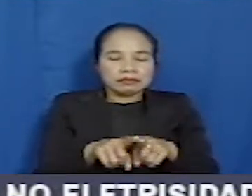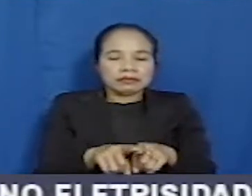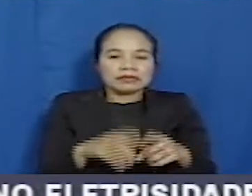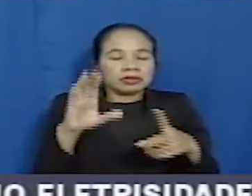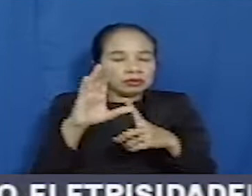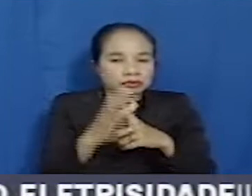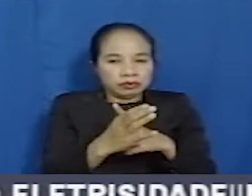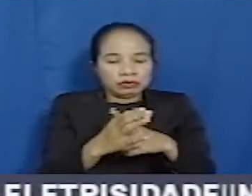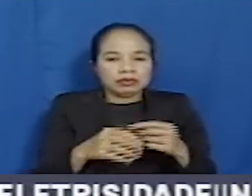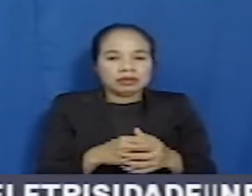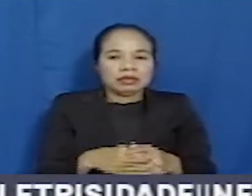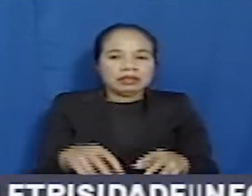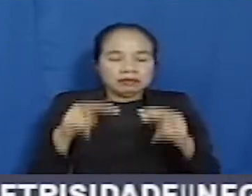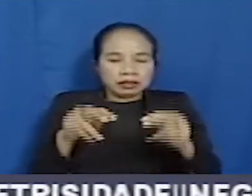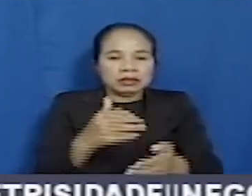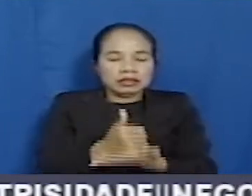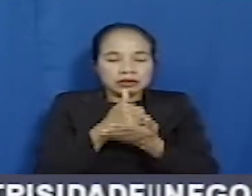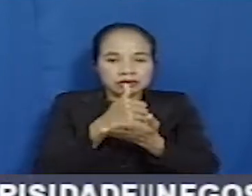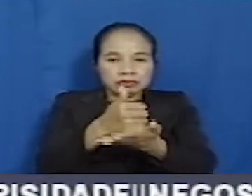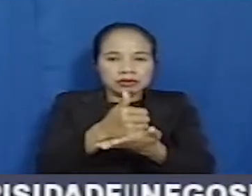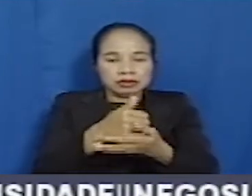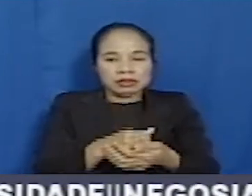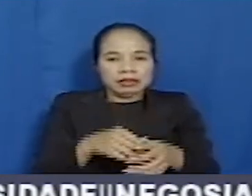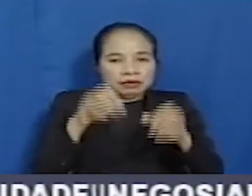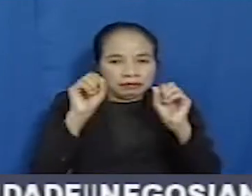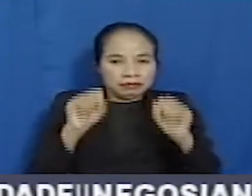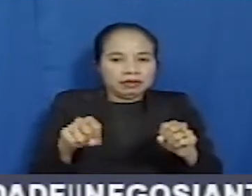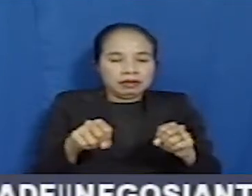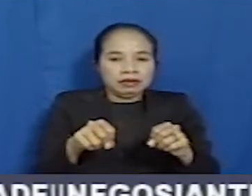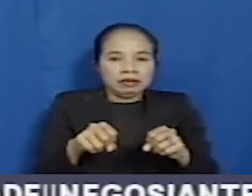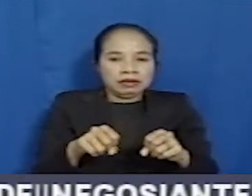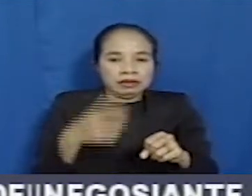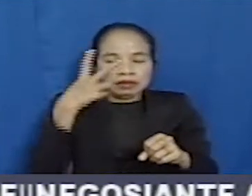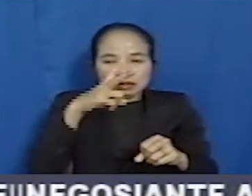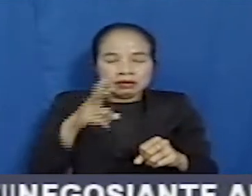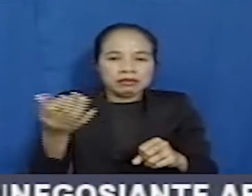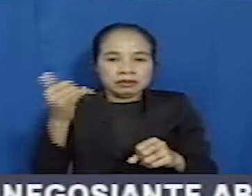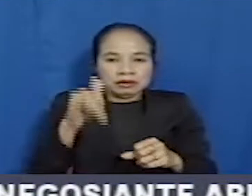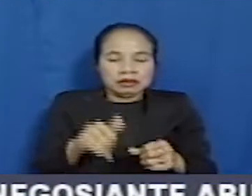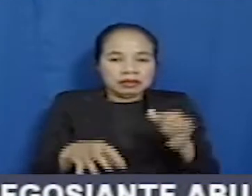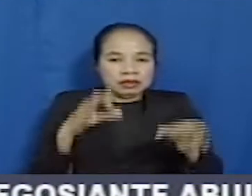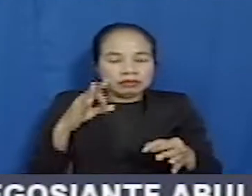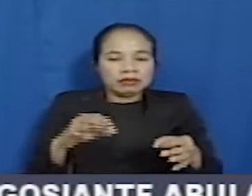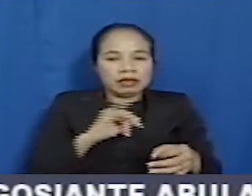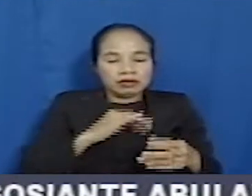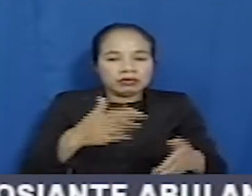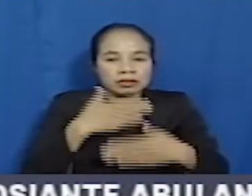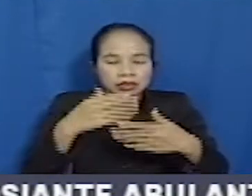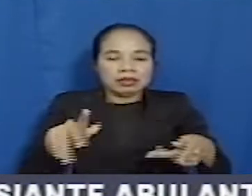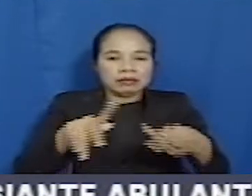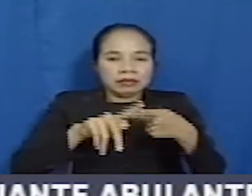cultural te precisa ajuda para be bele tau mata ban sira tam ne ho contente lo so